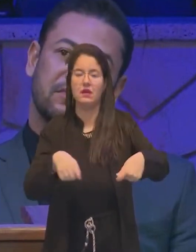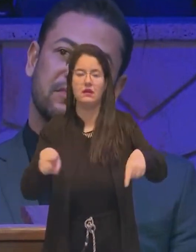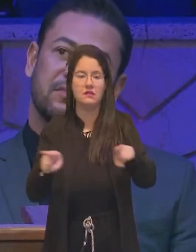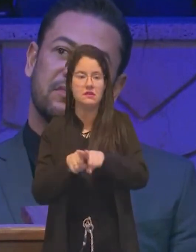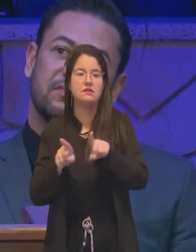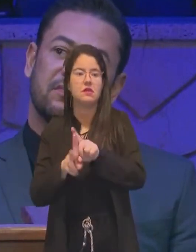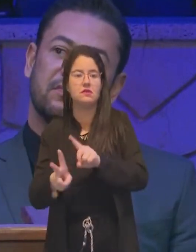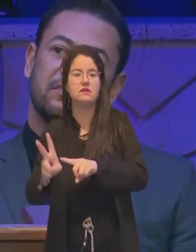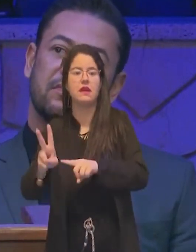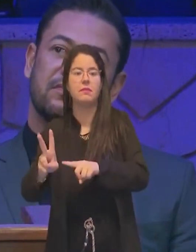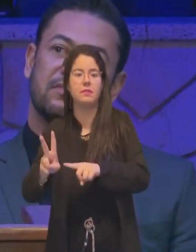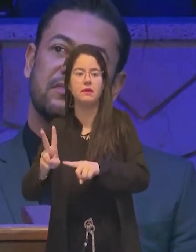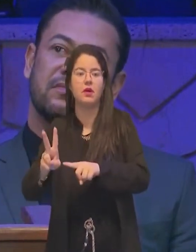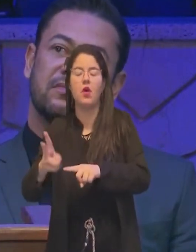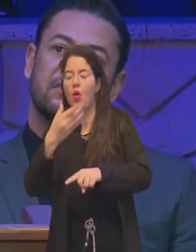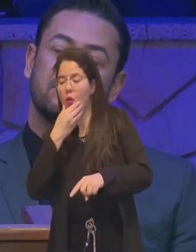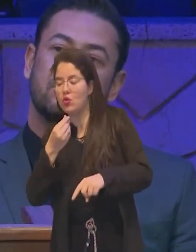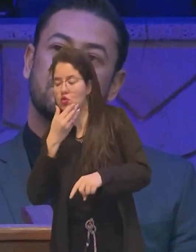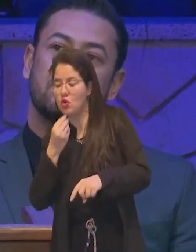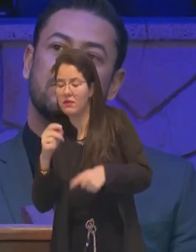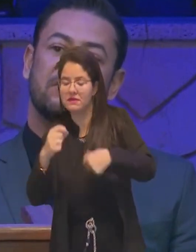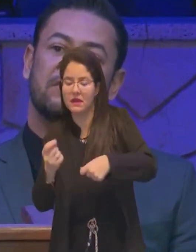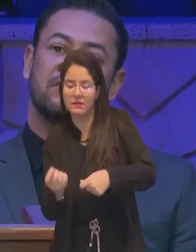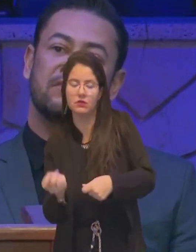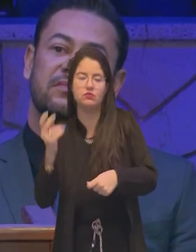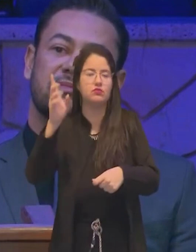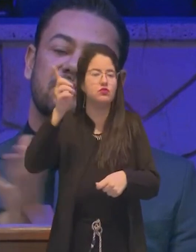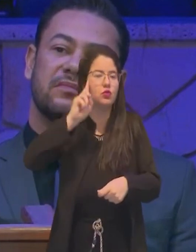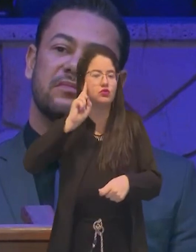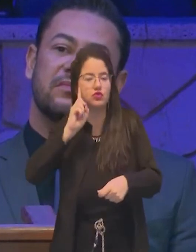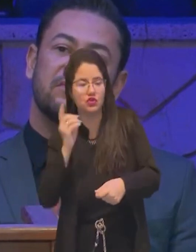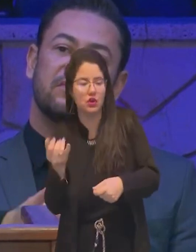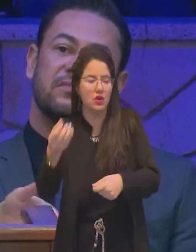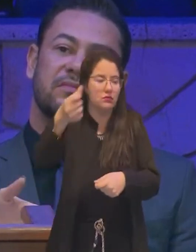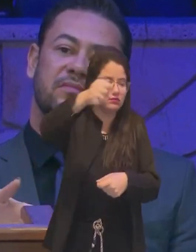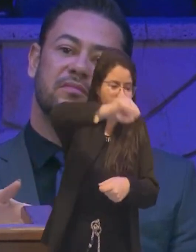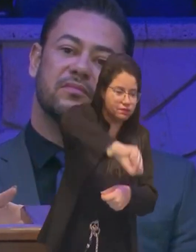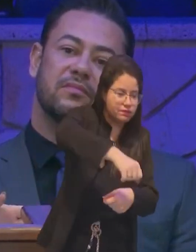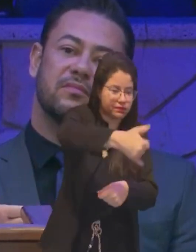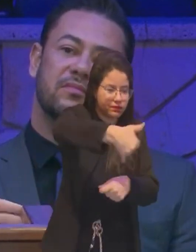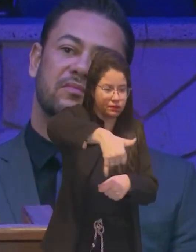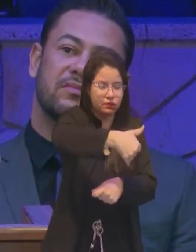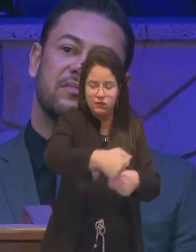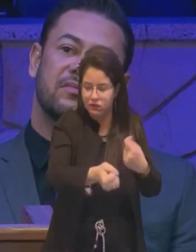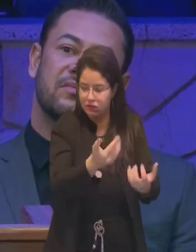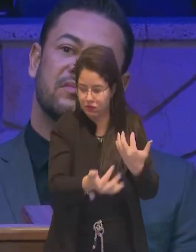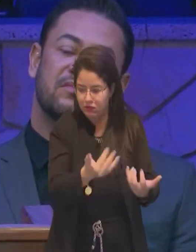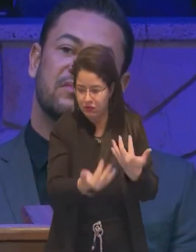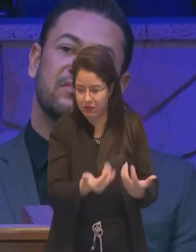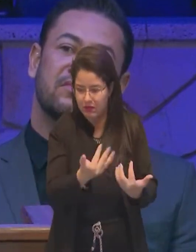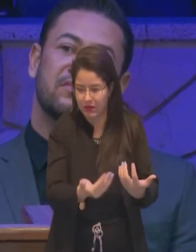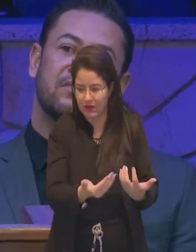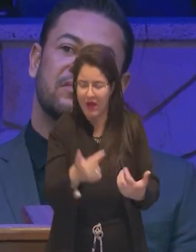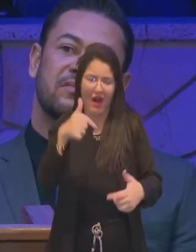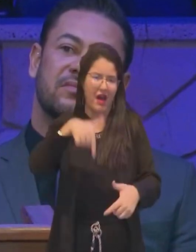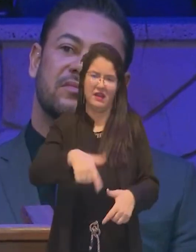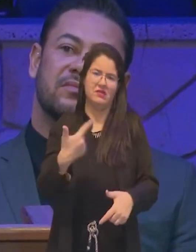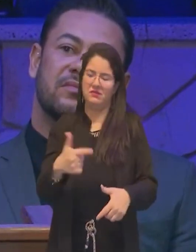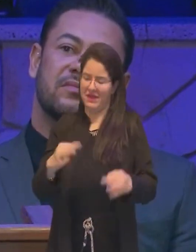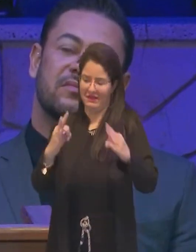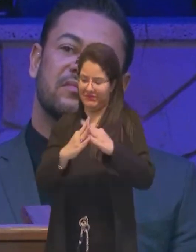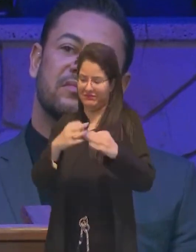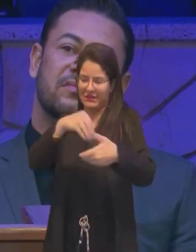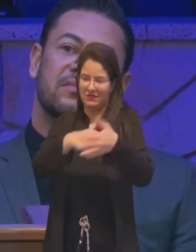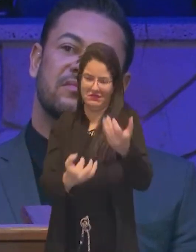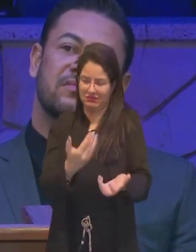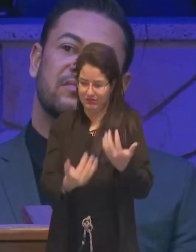gordura para que a chama continuasse acesa. Agora a gente não tem mais o tabernáculo com a chama,